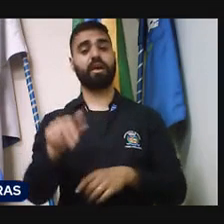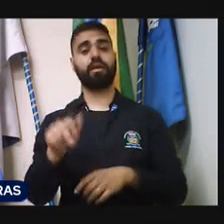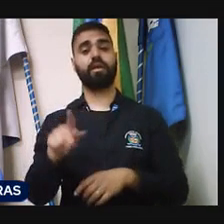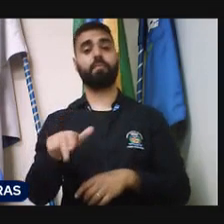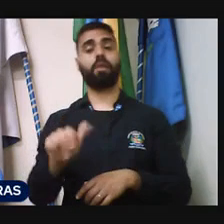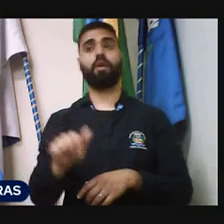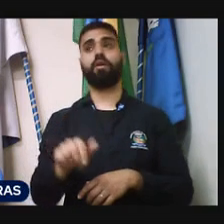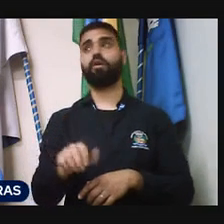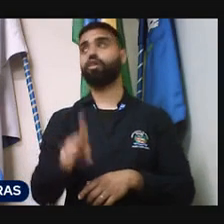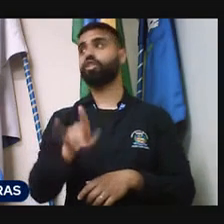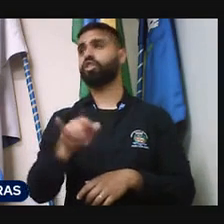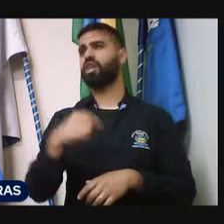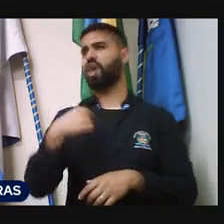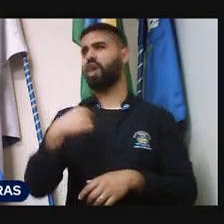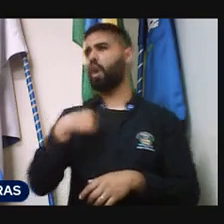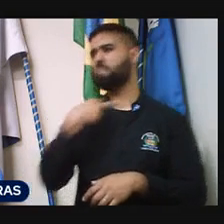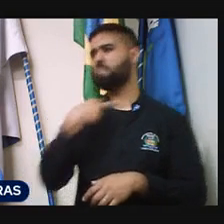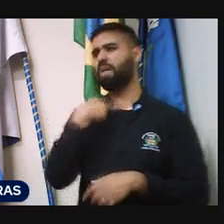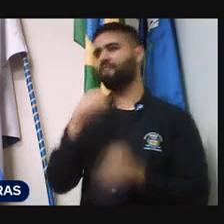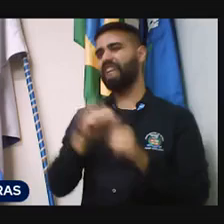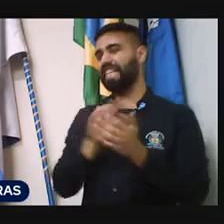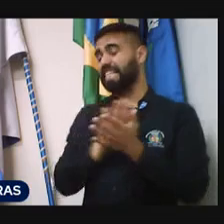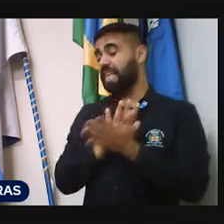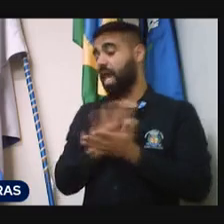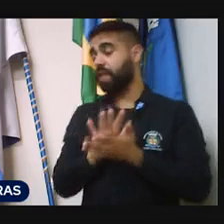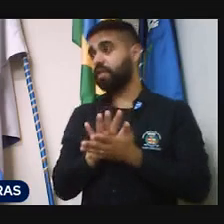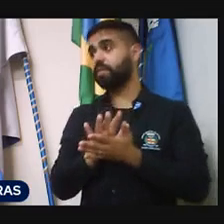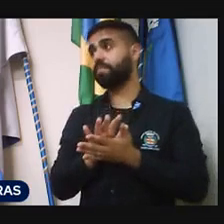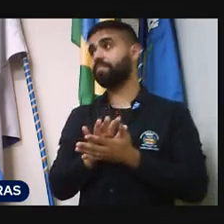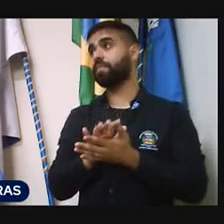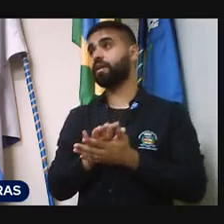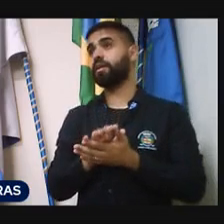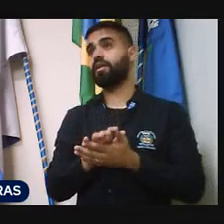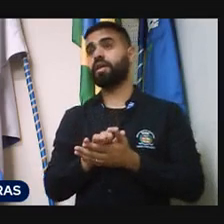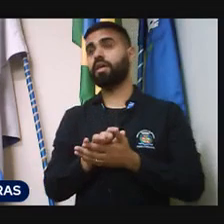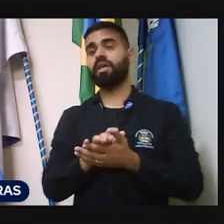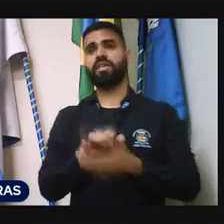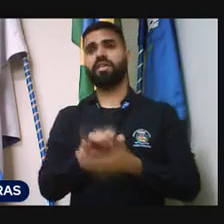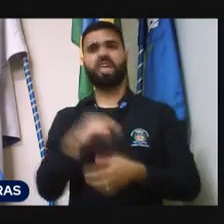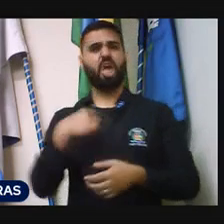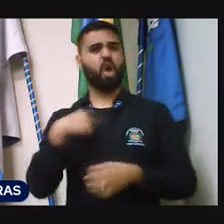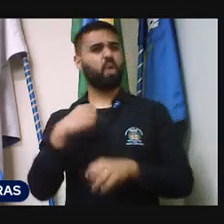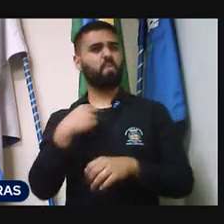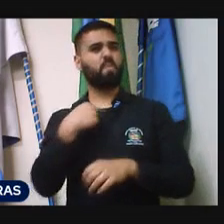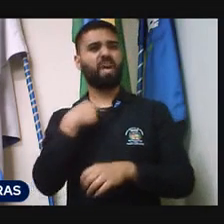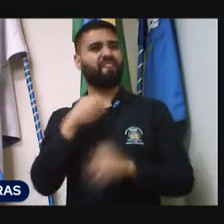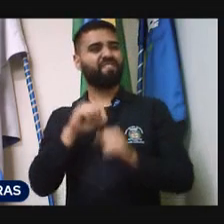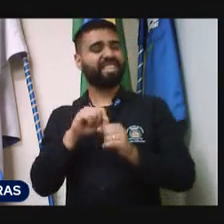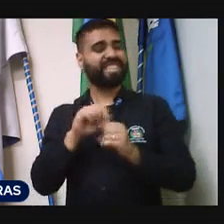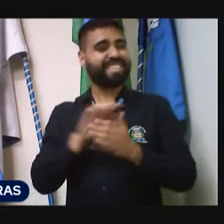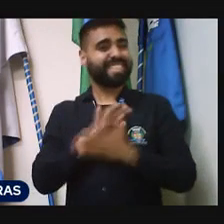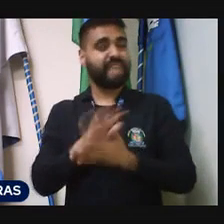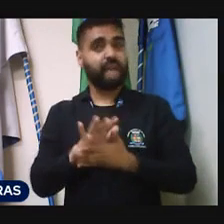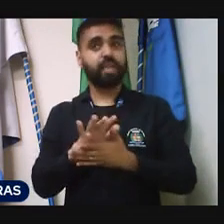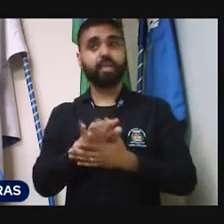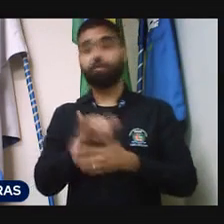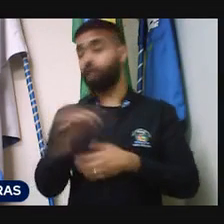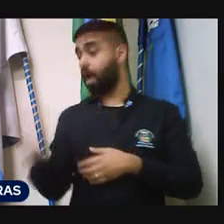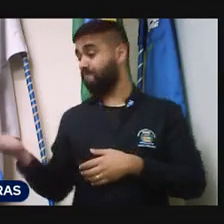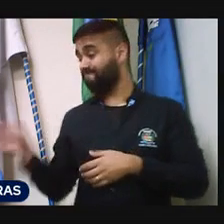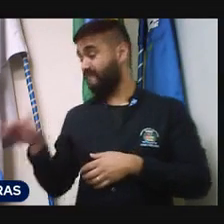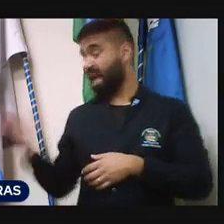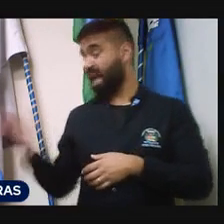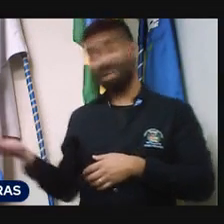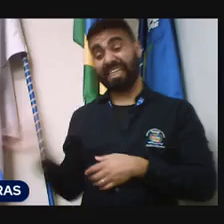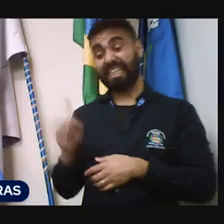o dia que eu não puder fazer nada e o dia para não poder fazer nada pelo pelo hospital se você me chamar lá